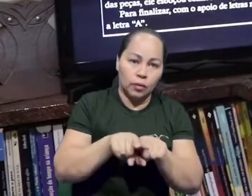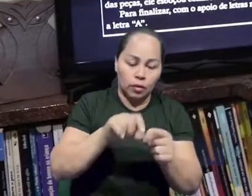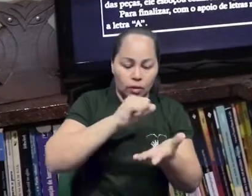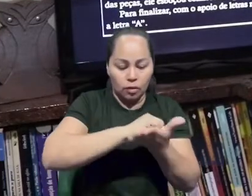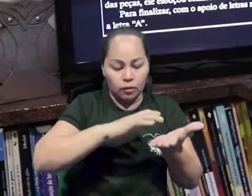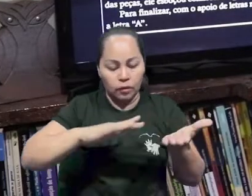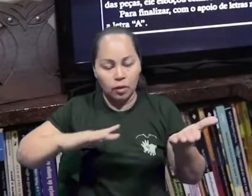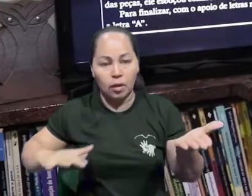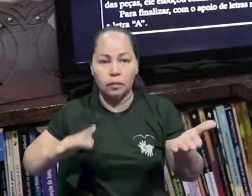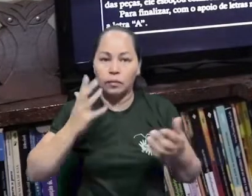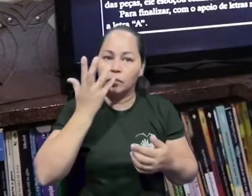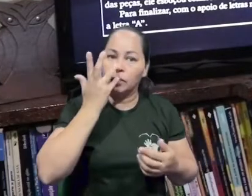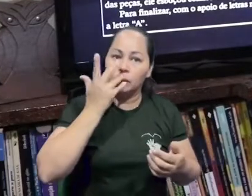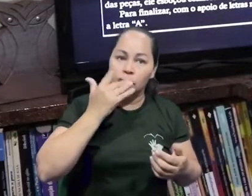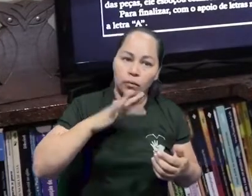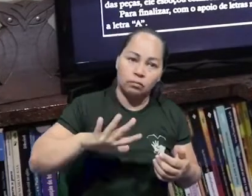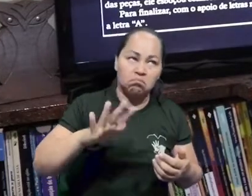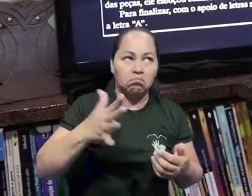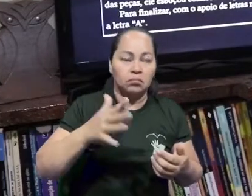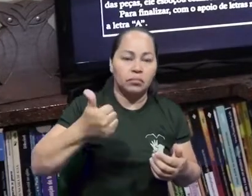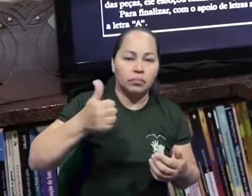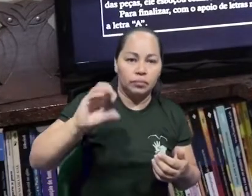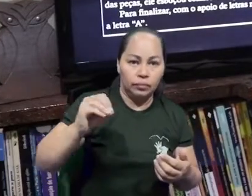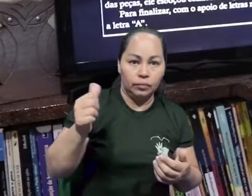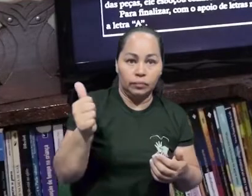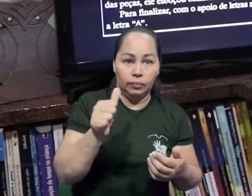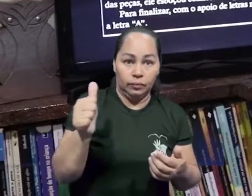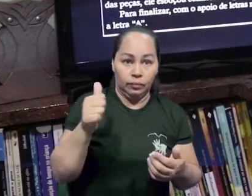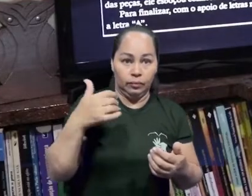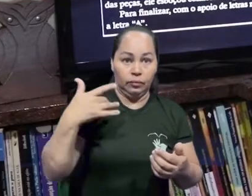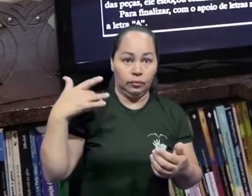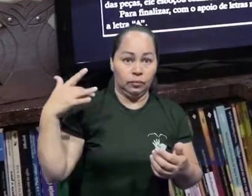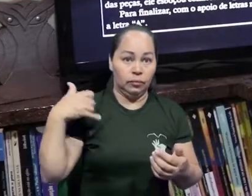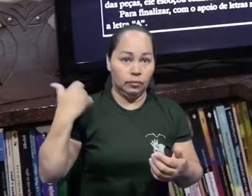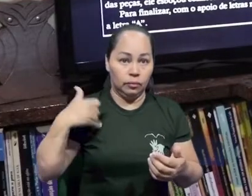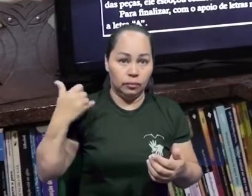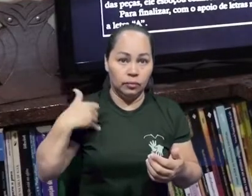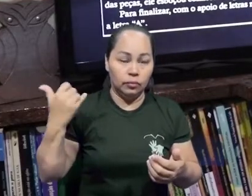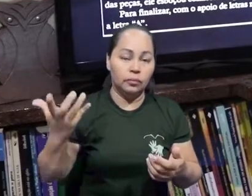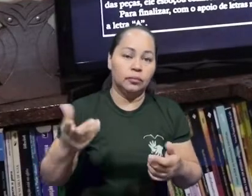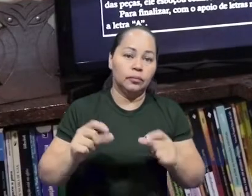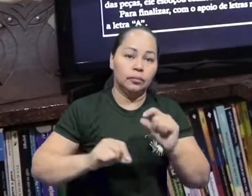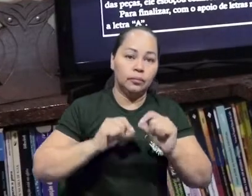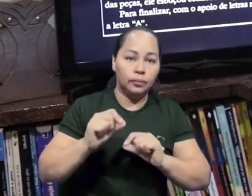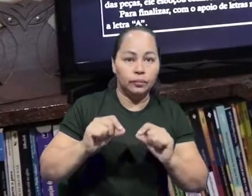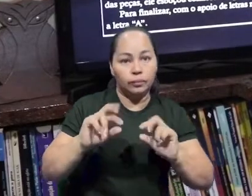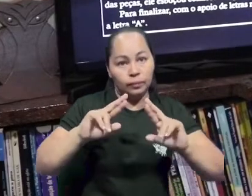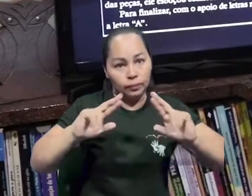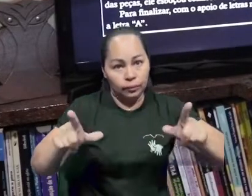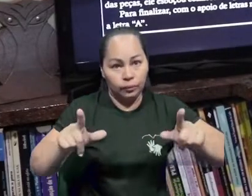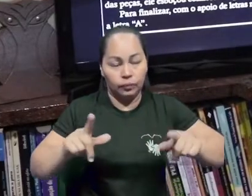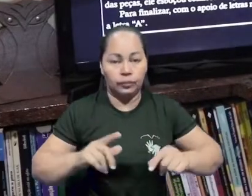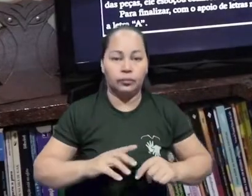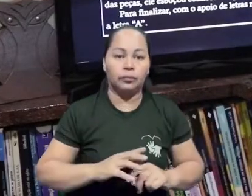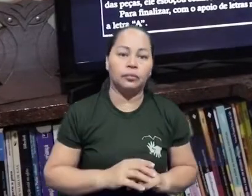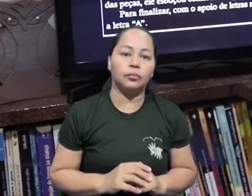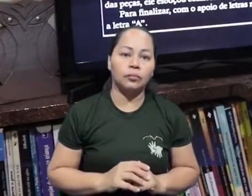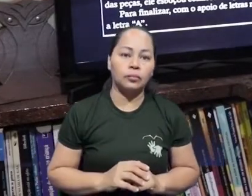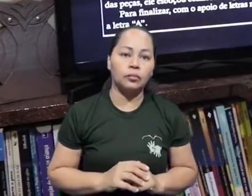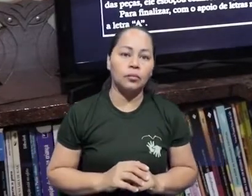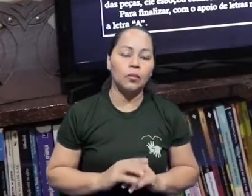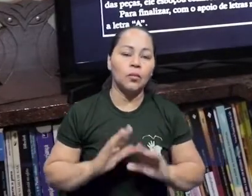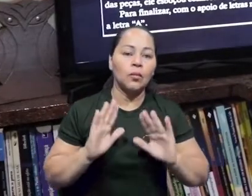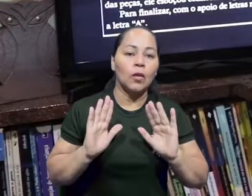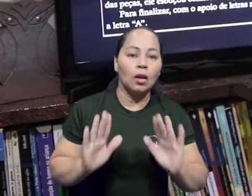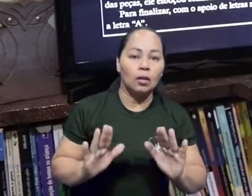tenho um roteiro de atividades para crianças, né, até os 10, 11 anos, que a comunicação tem que ser diferenciada, né?